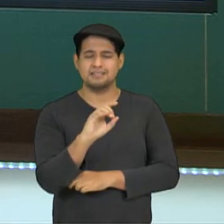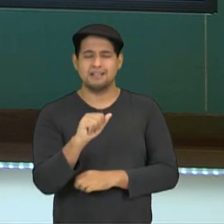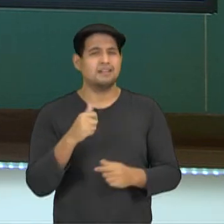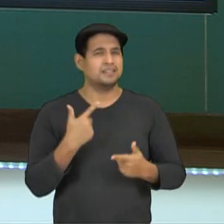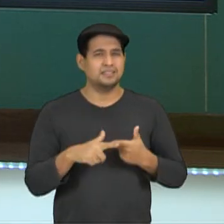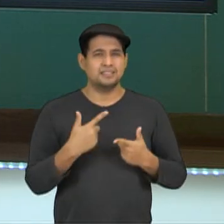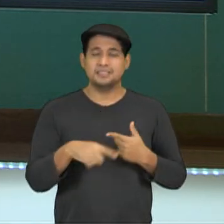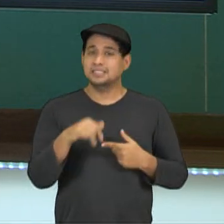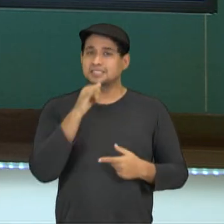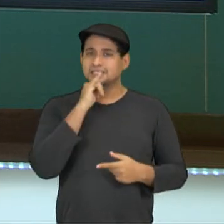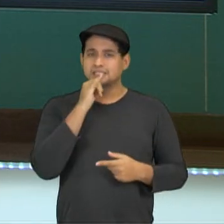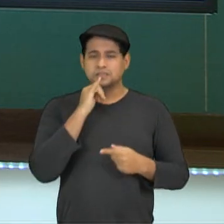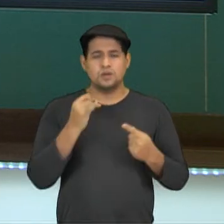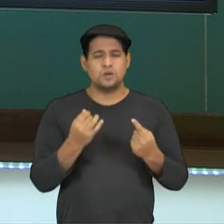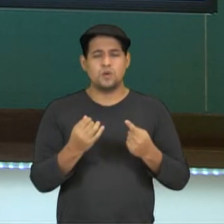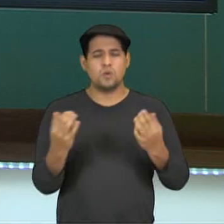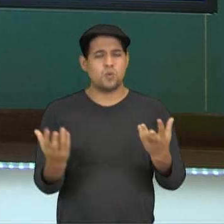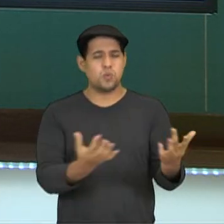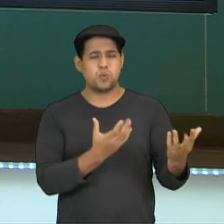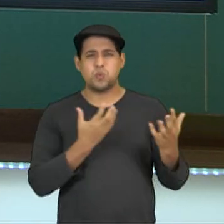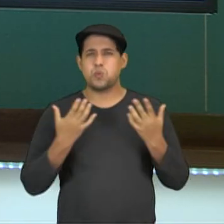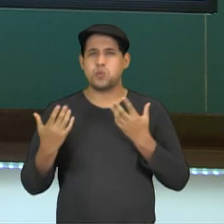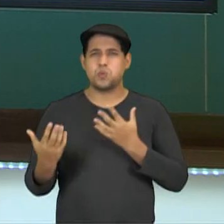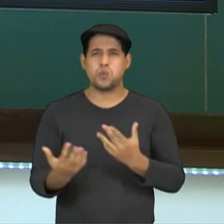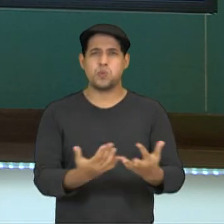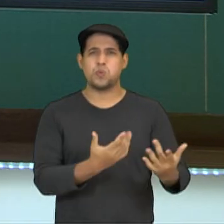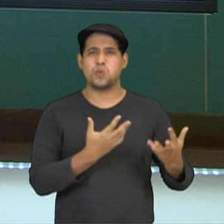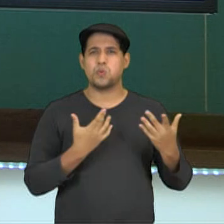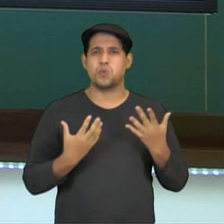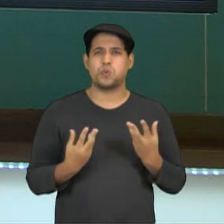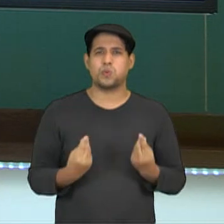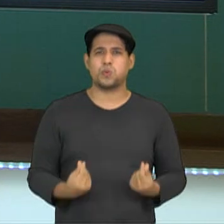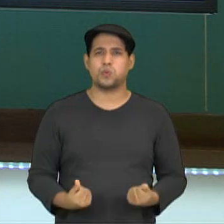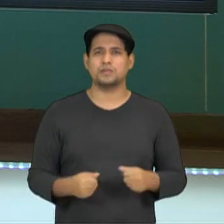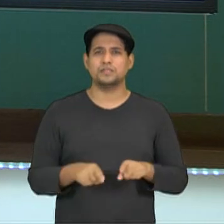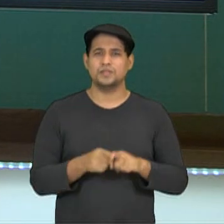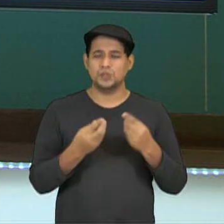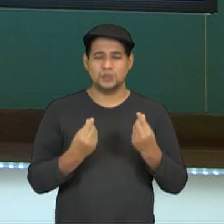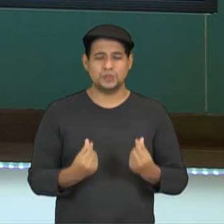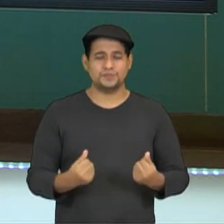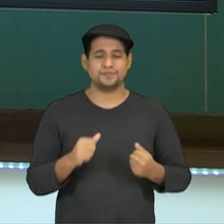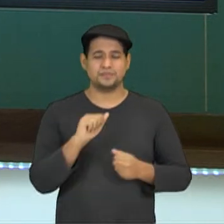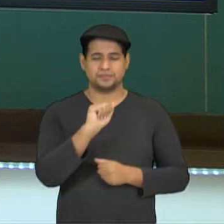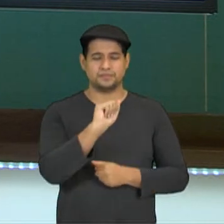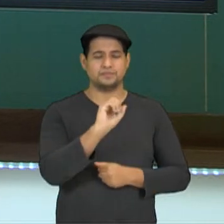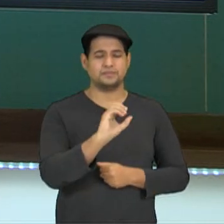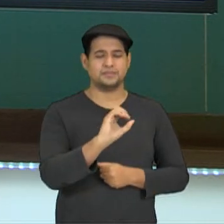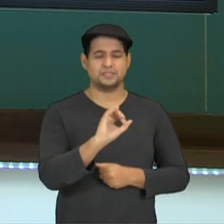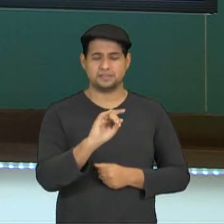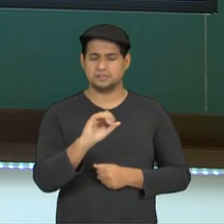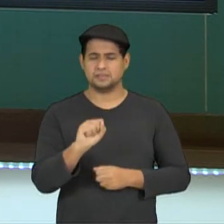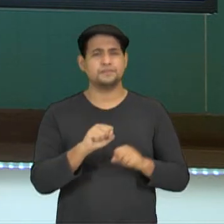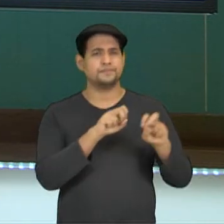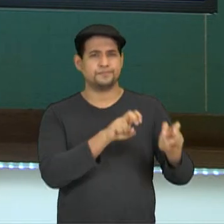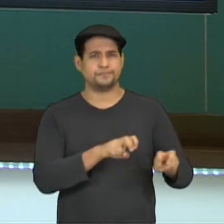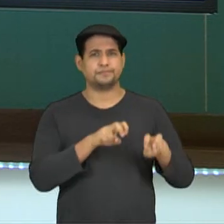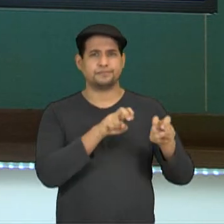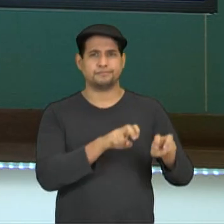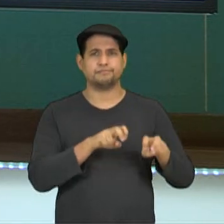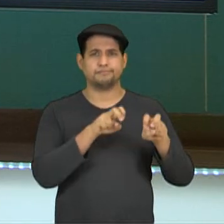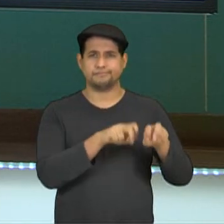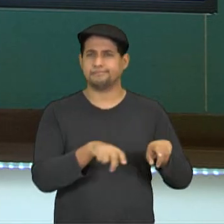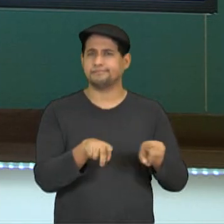vai queimar a vegetação, aí ela vai contaminar o solo, deixar o solo mais ácido, o que para a agricultura